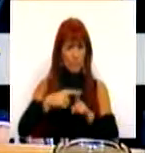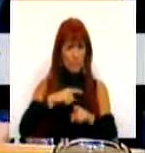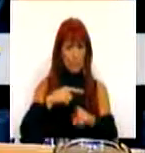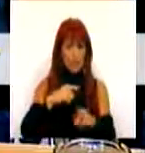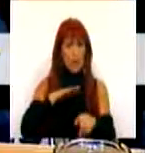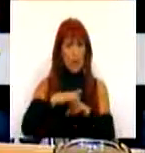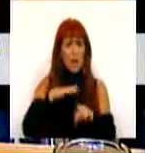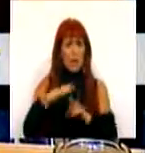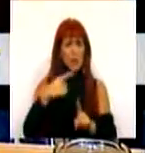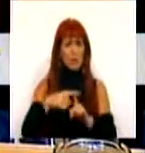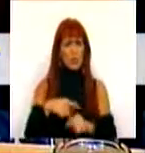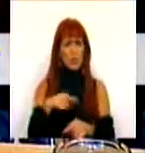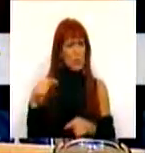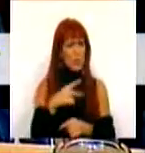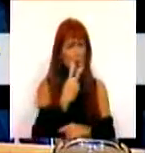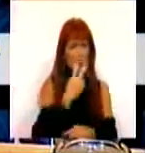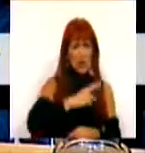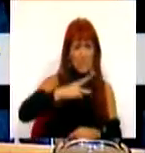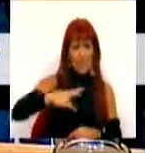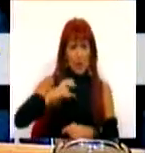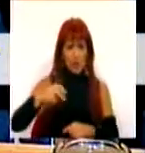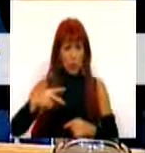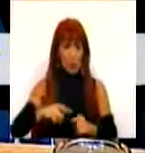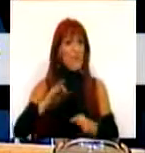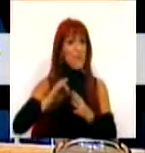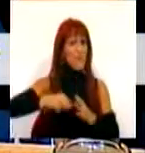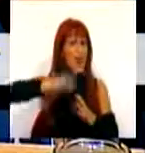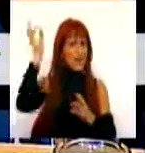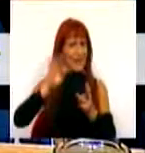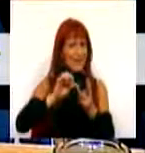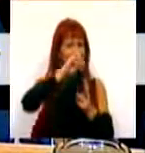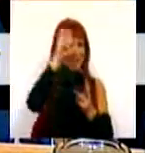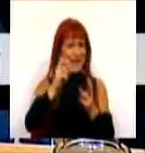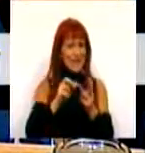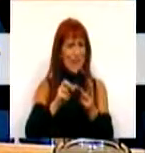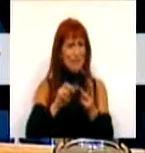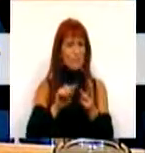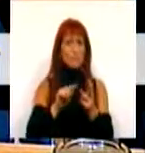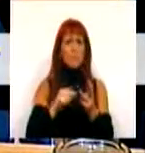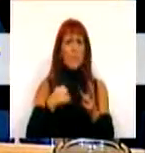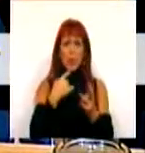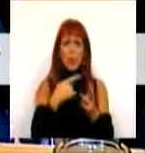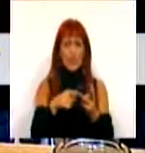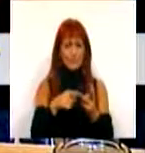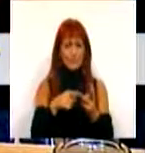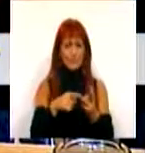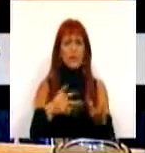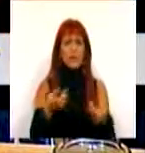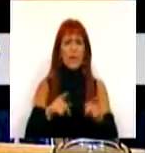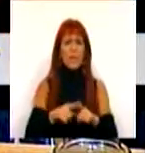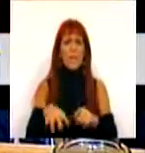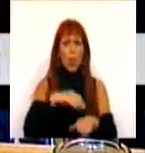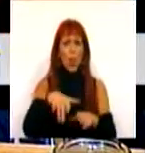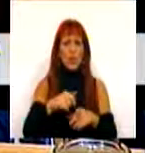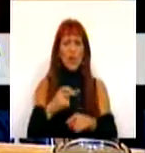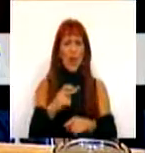menos 2 milhões de euros. Finalmente, terceiro ponto neste aspecto que queria aqui versar, também no